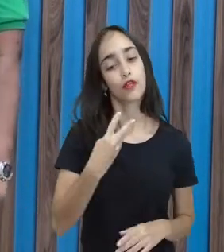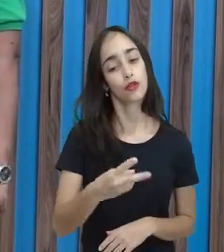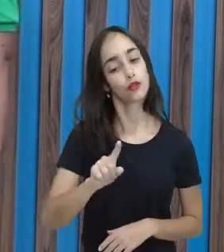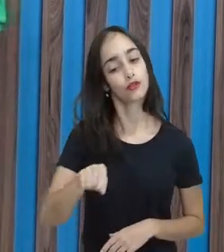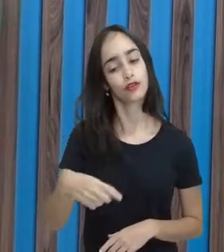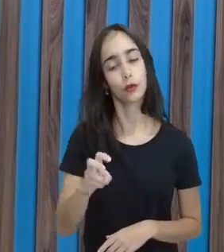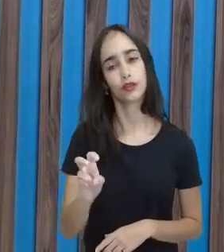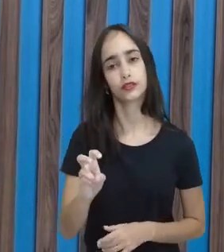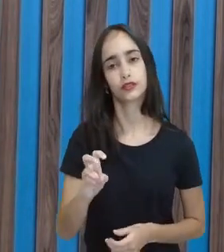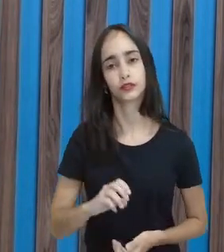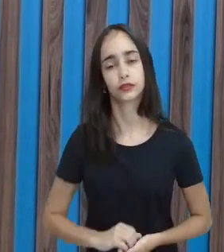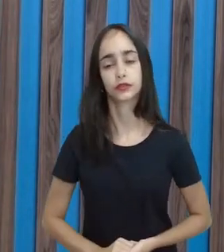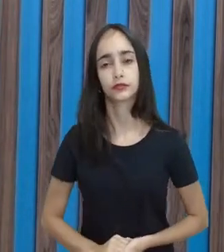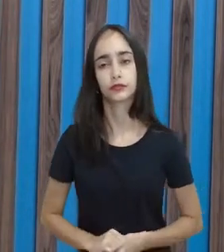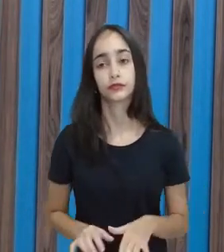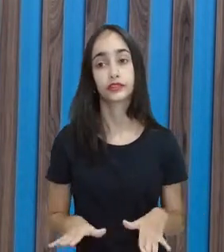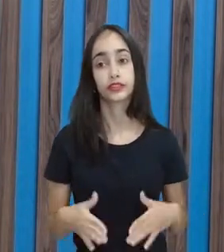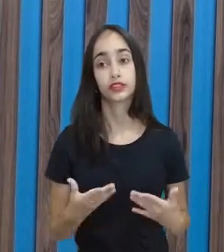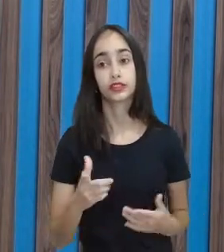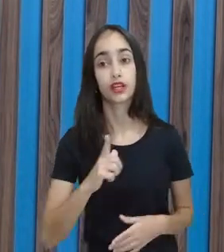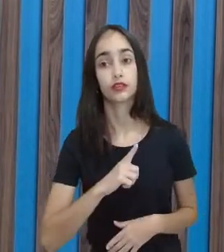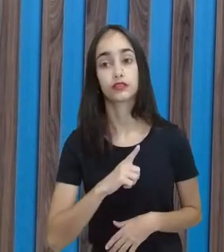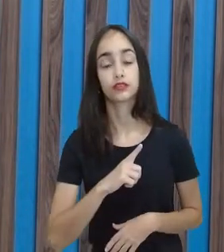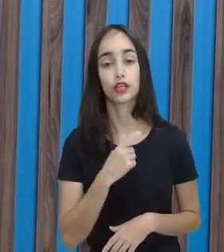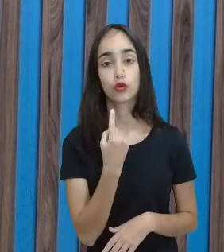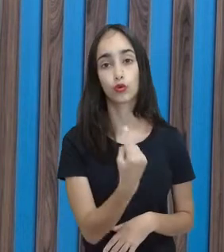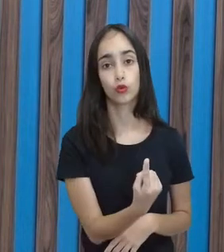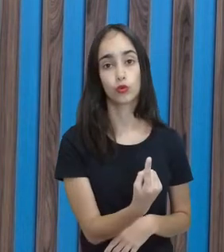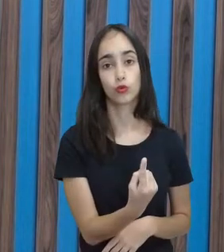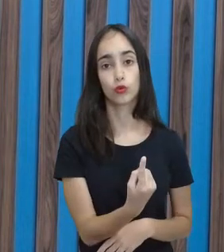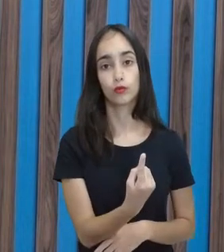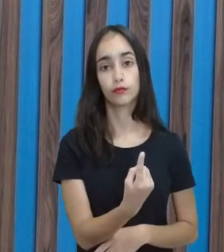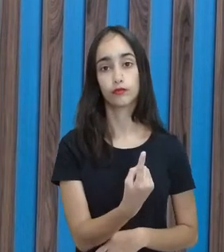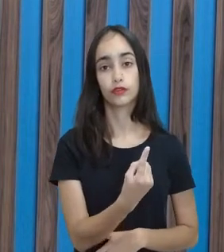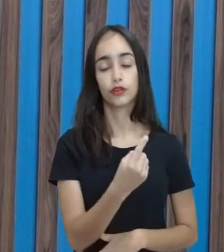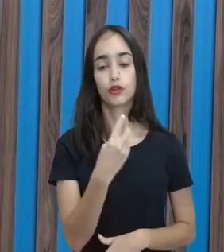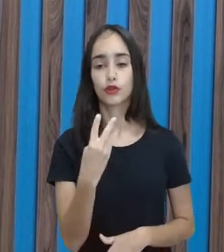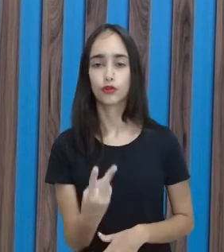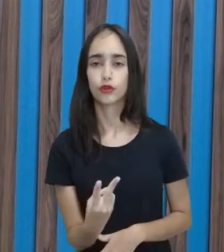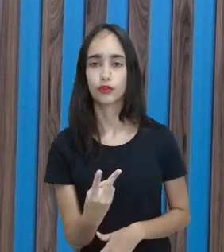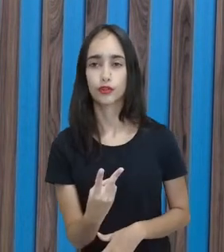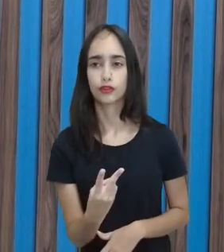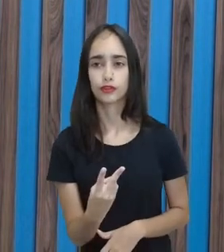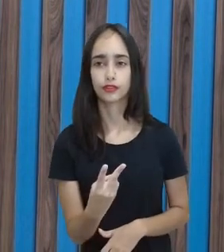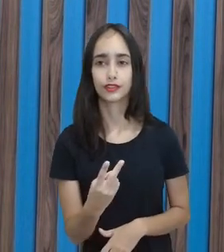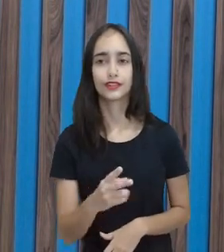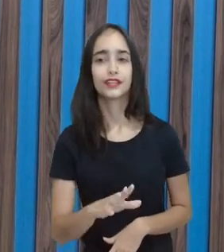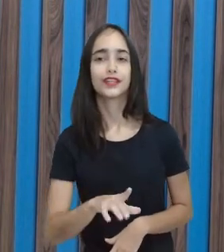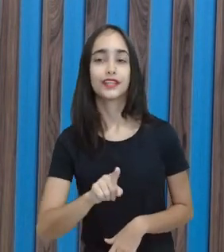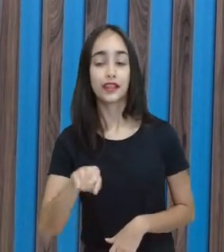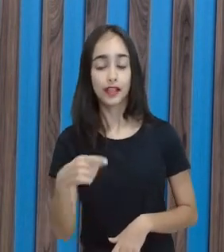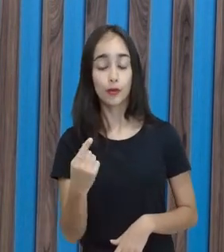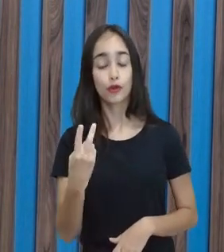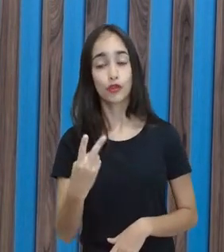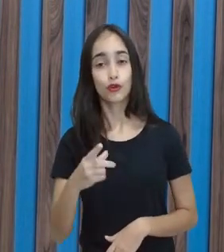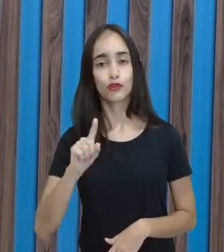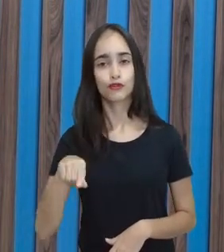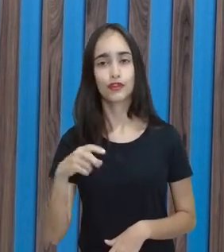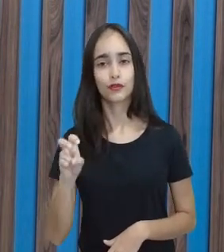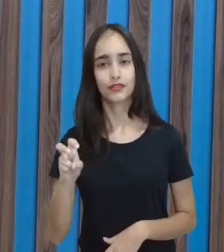2,5. Então, aqui eu tenho 1, 2 e